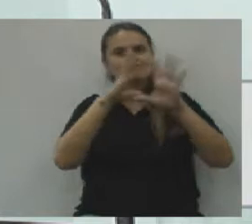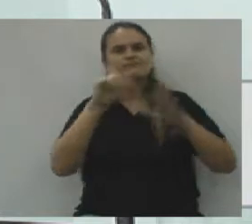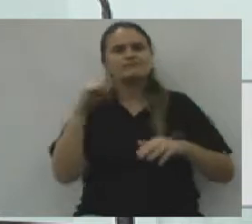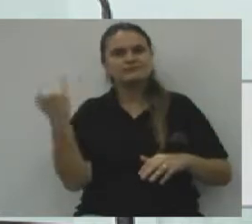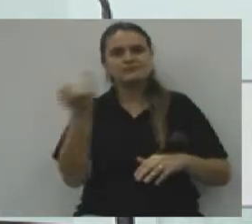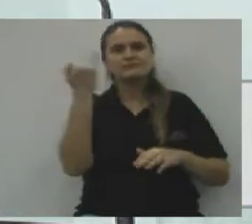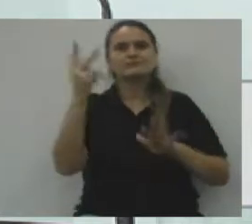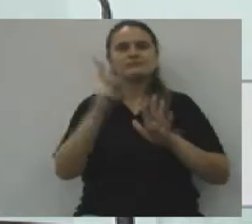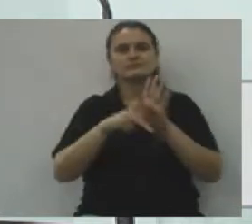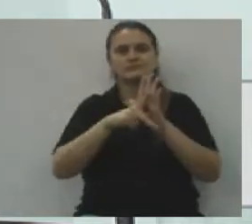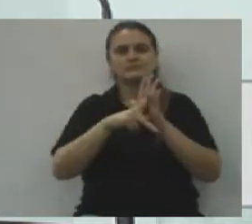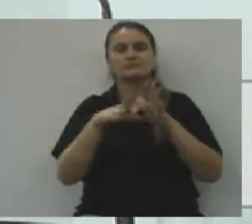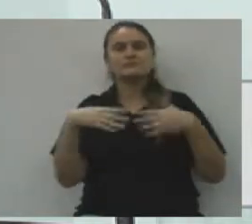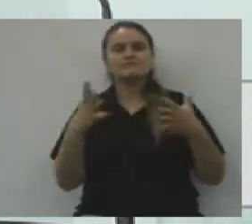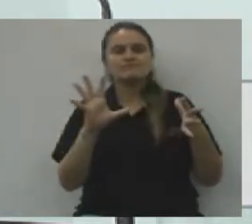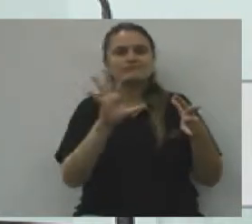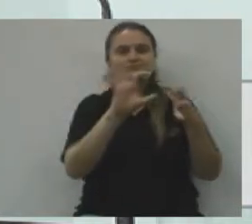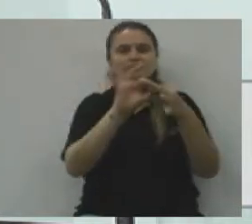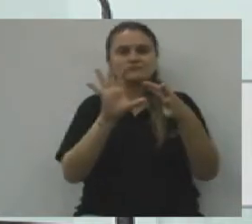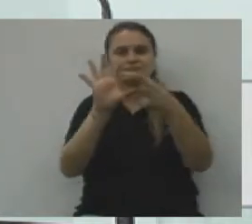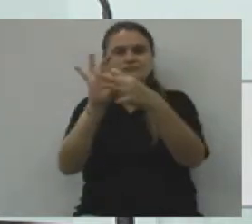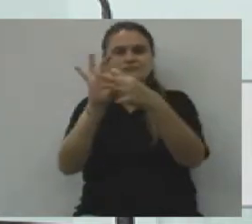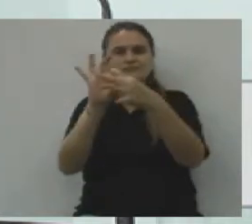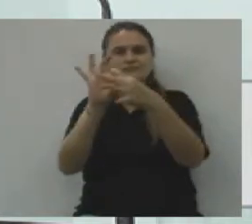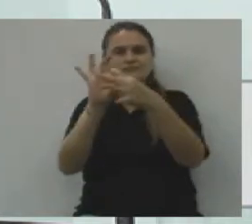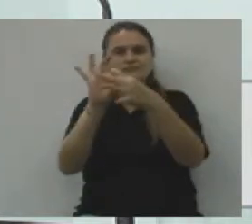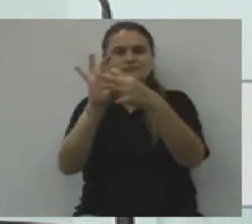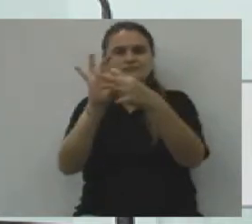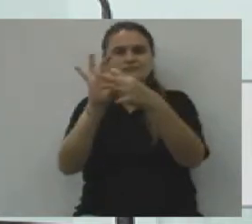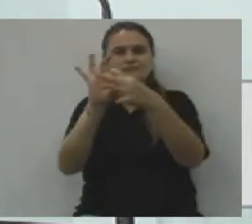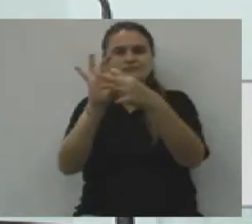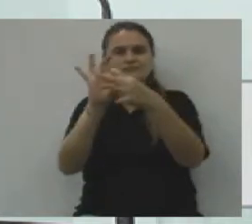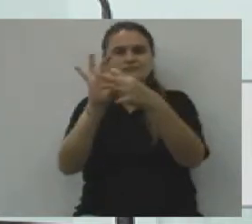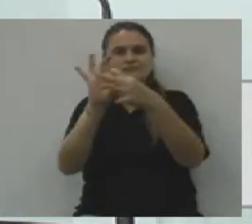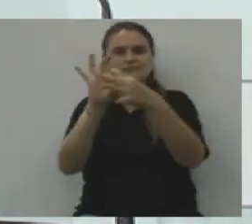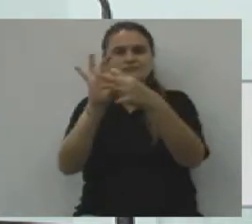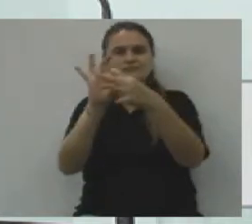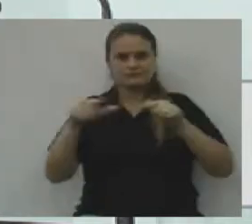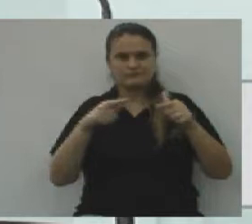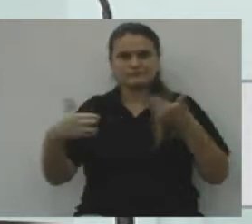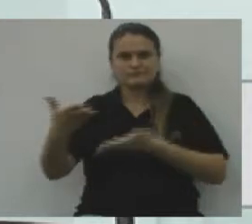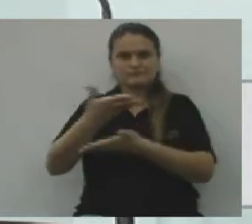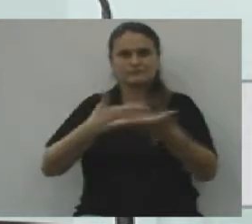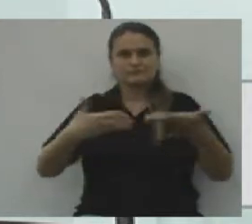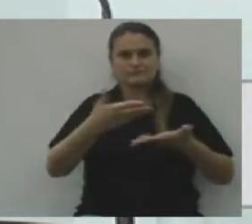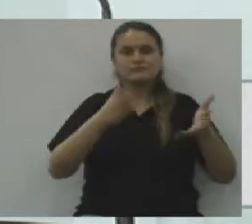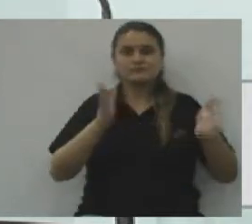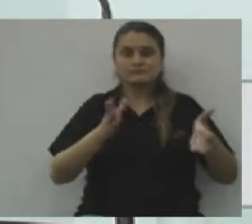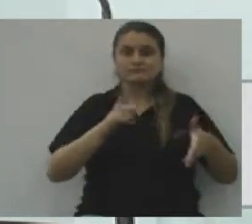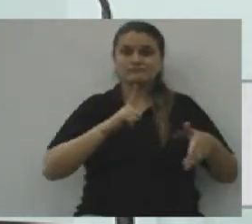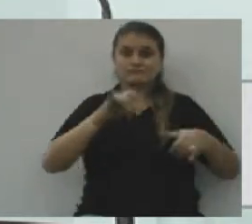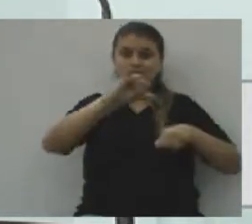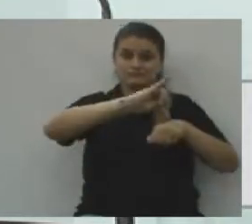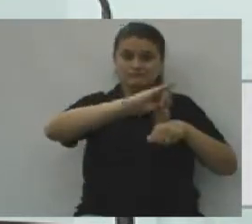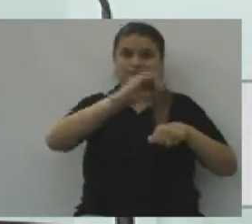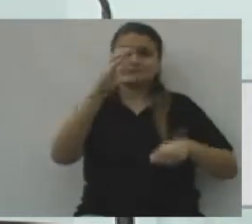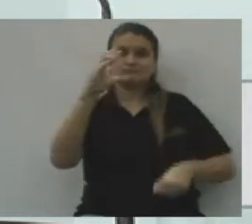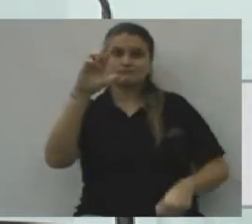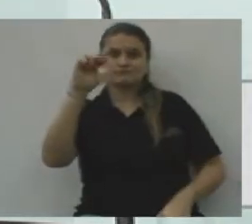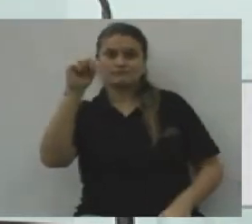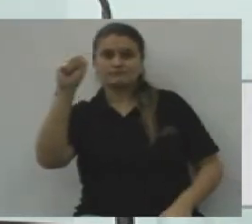projeto. Essa rede, constituída por eles, o Centro de Referência, que é o